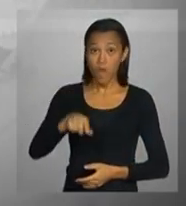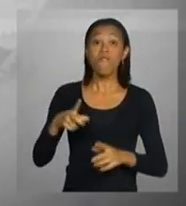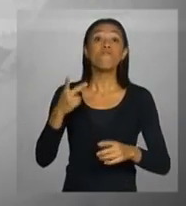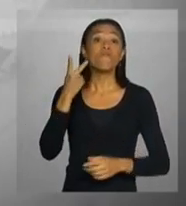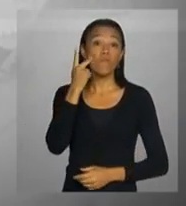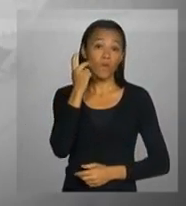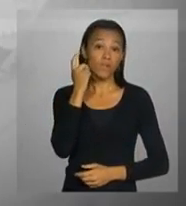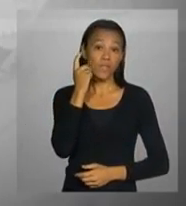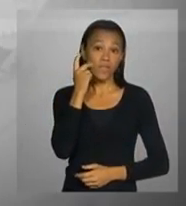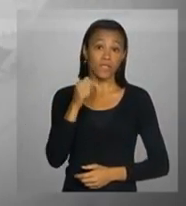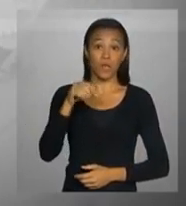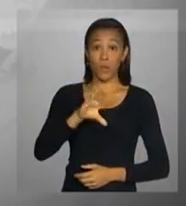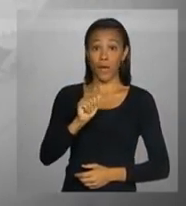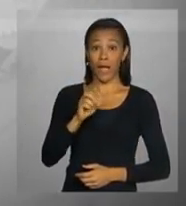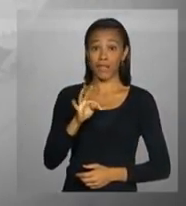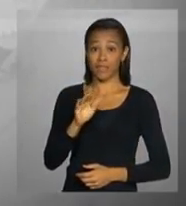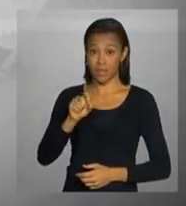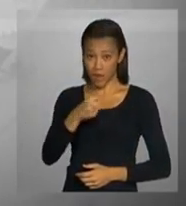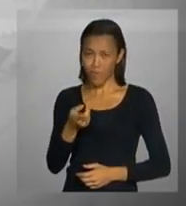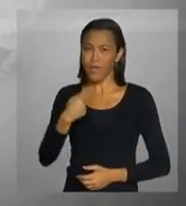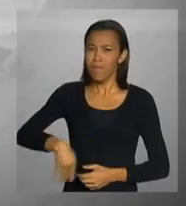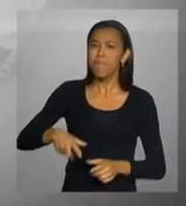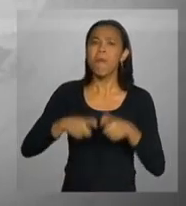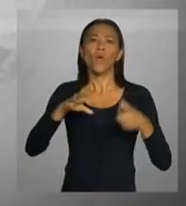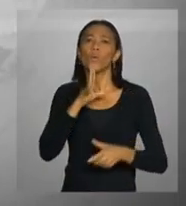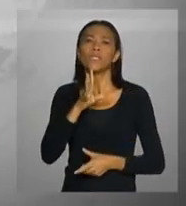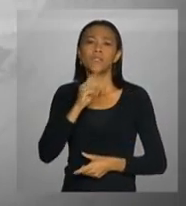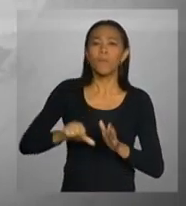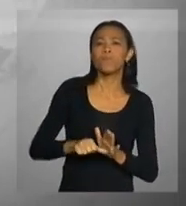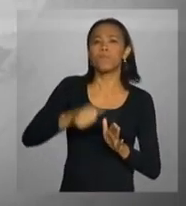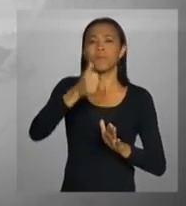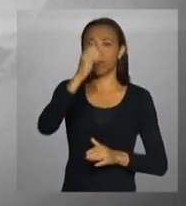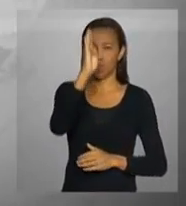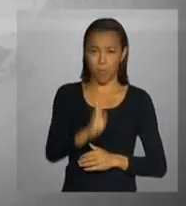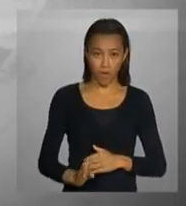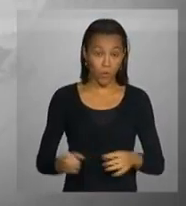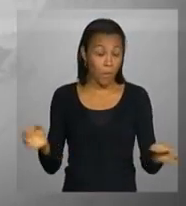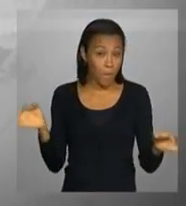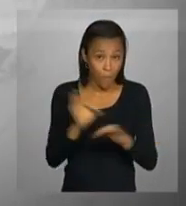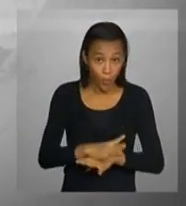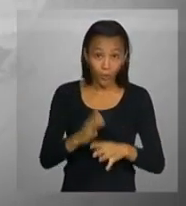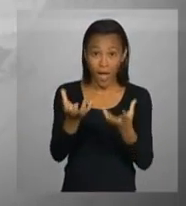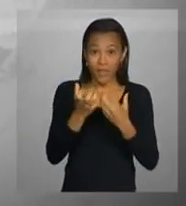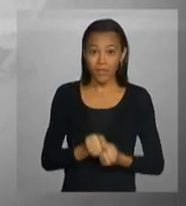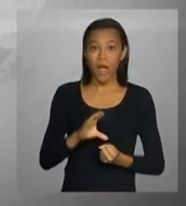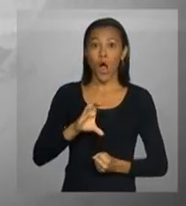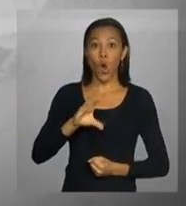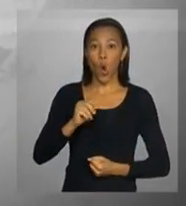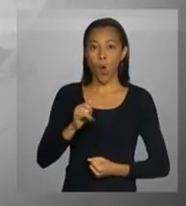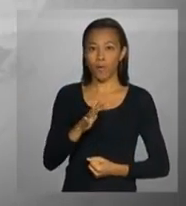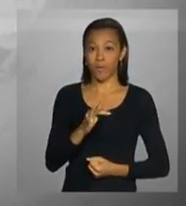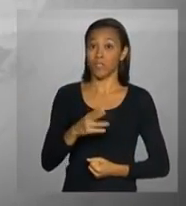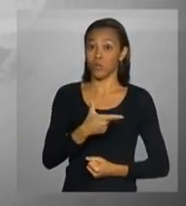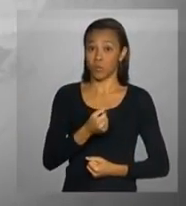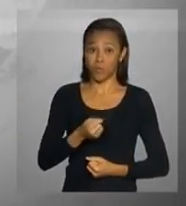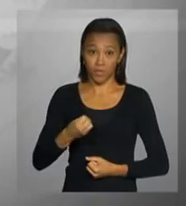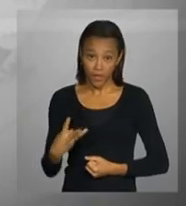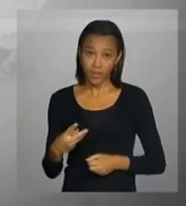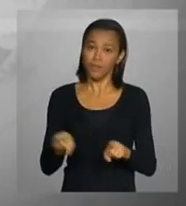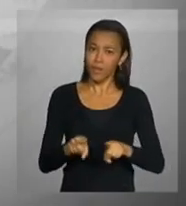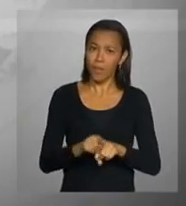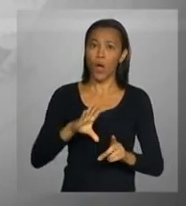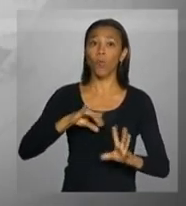Fortaleza. O Castelão, como é conhecido, é o primeiro estádio do Brasil pronto para a Copa das Confederações de 2013 e para